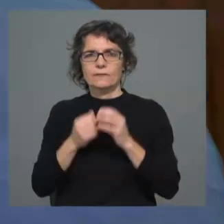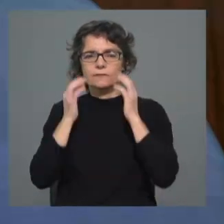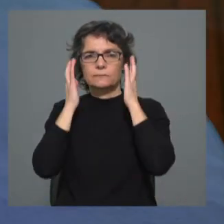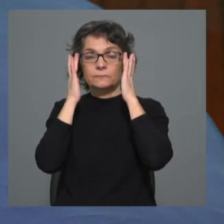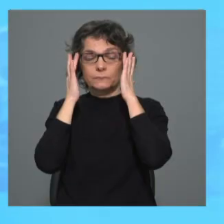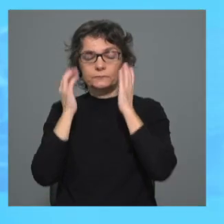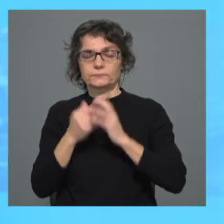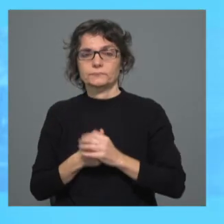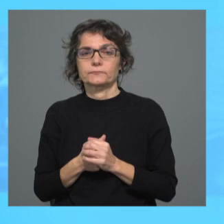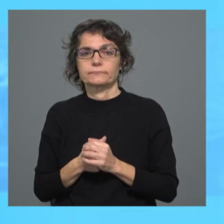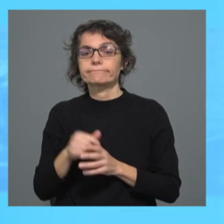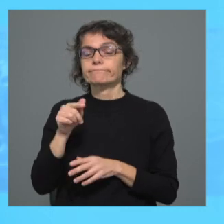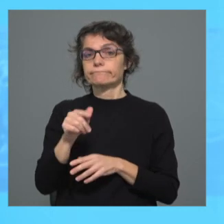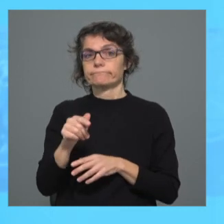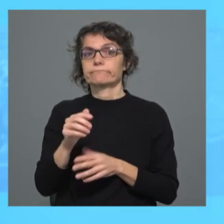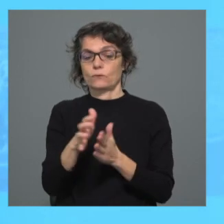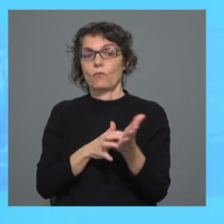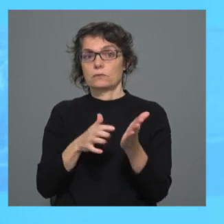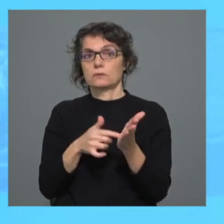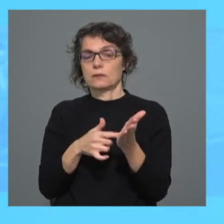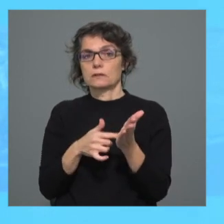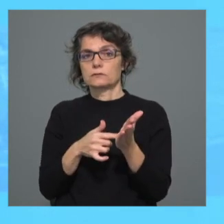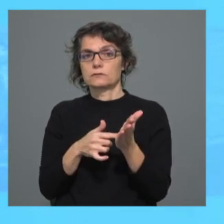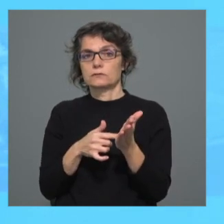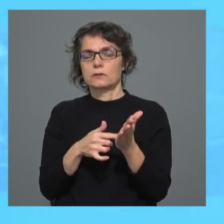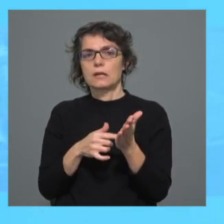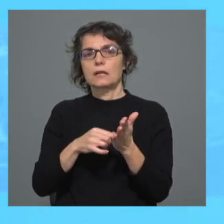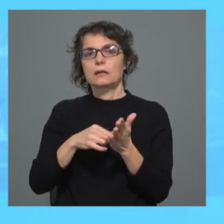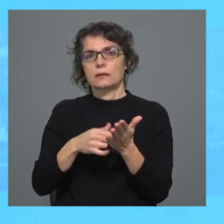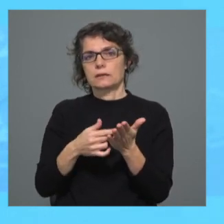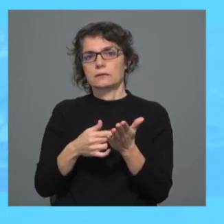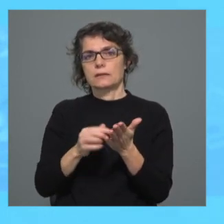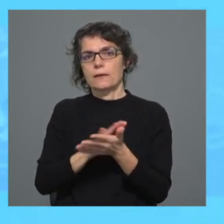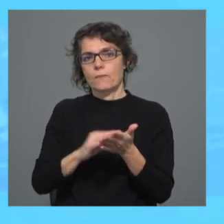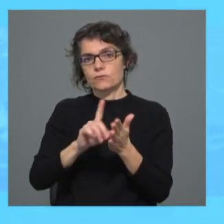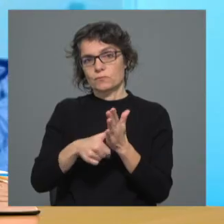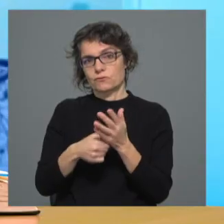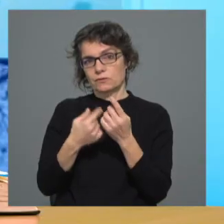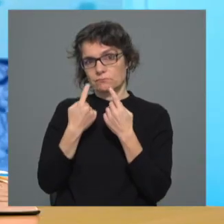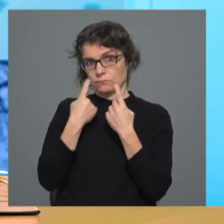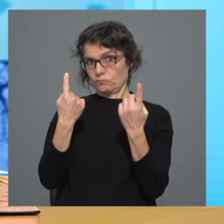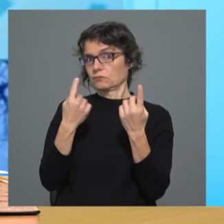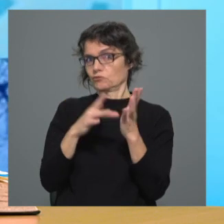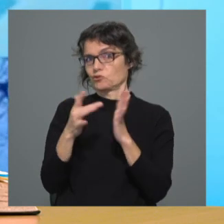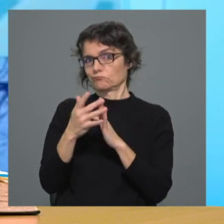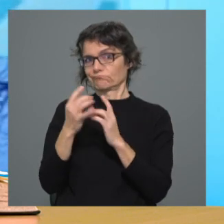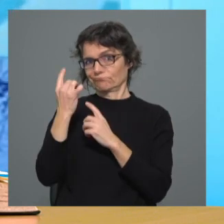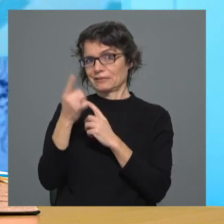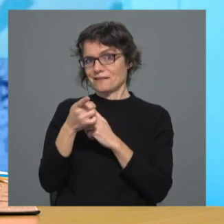Mas, João Lourenço, este é um texto que remete para esse início de um projeto público de Jesus? Este é, de